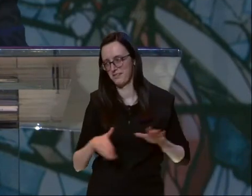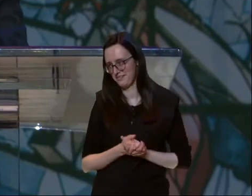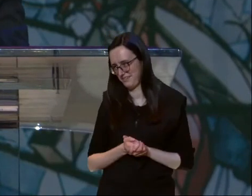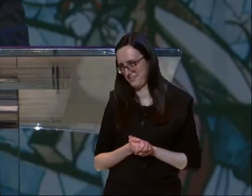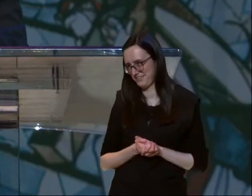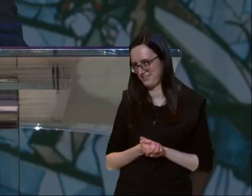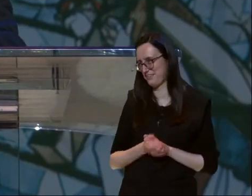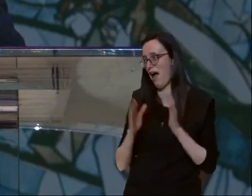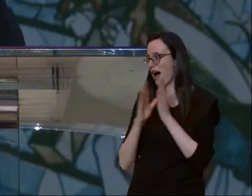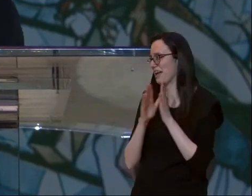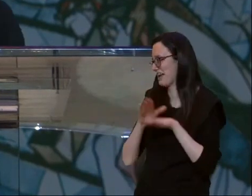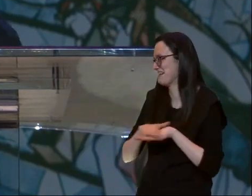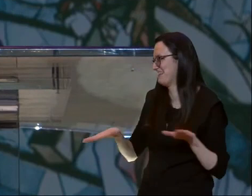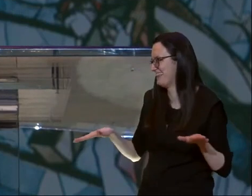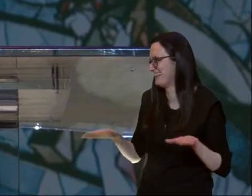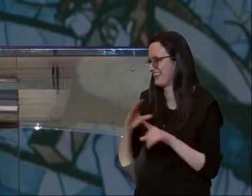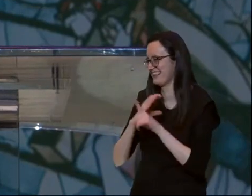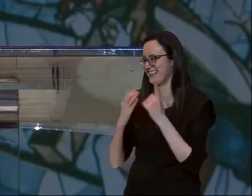Acabou, vamos orar, vamos embora.